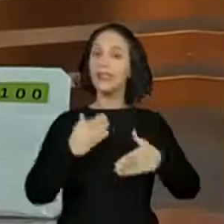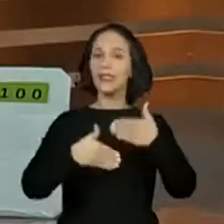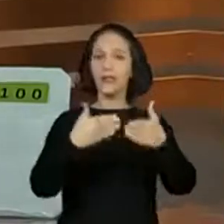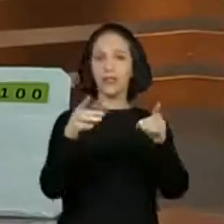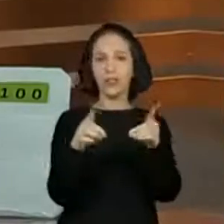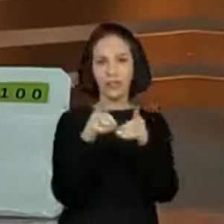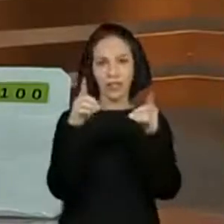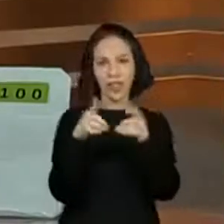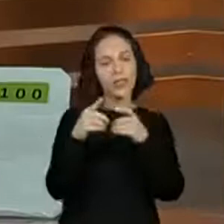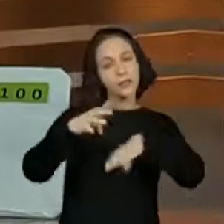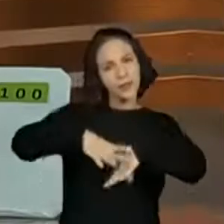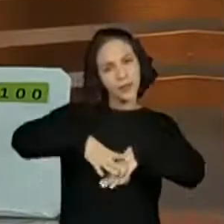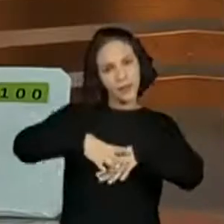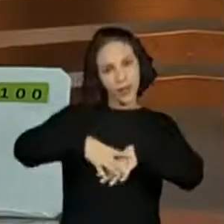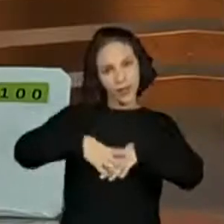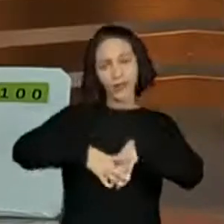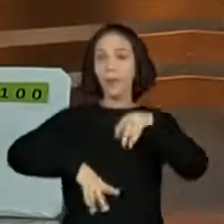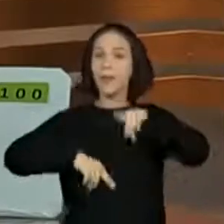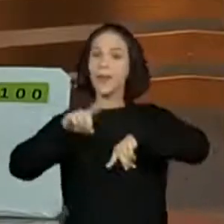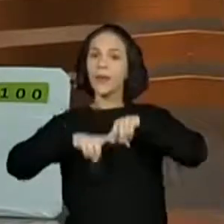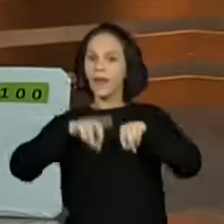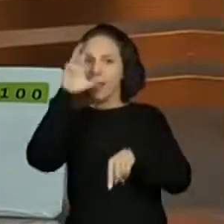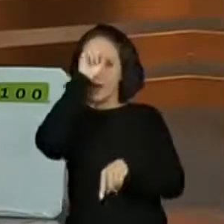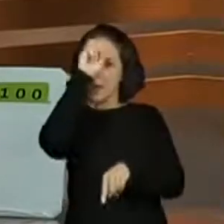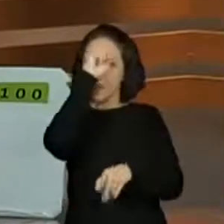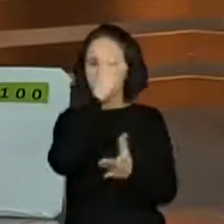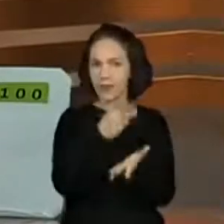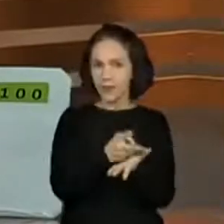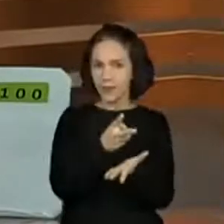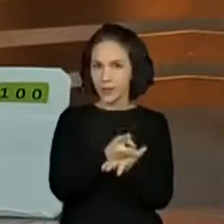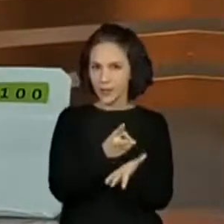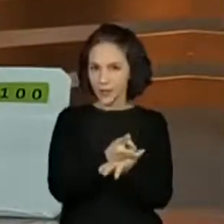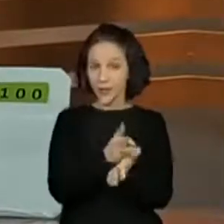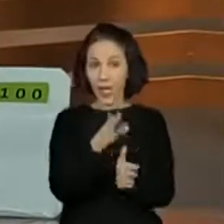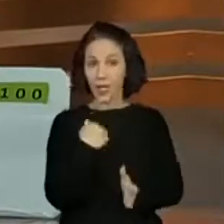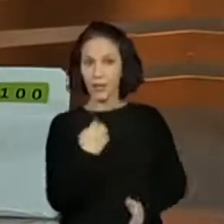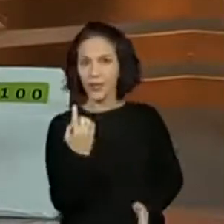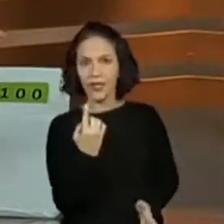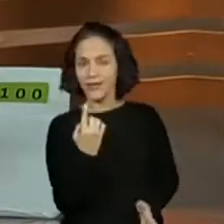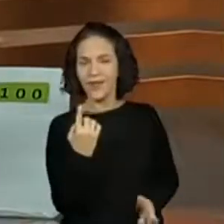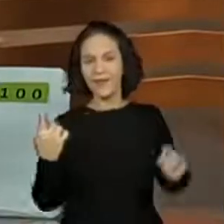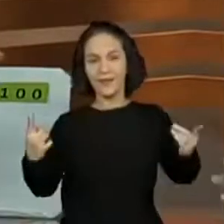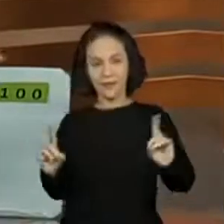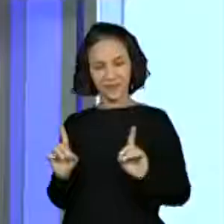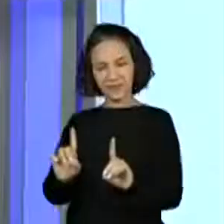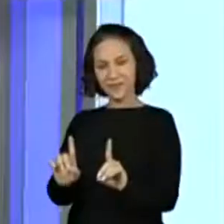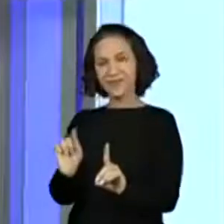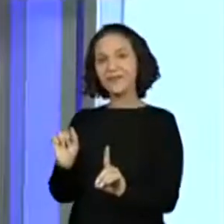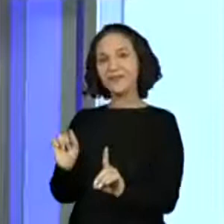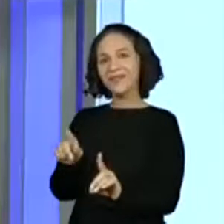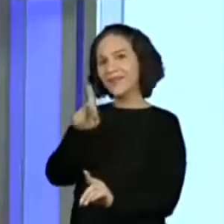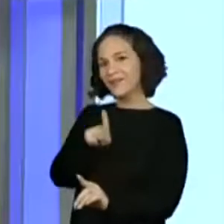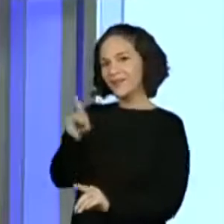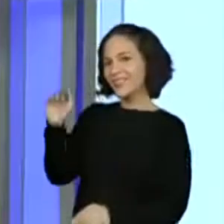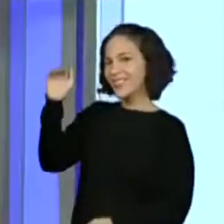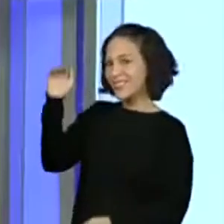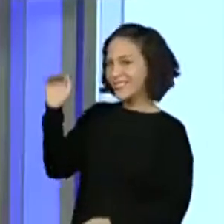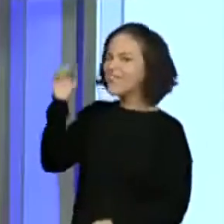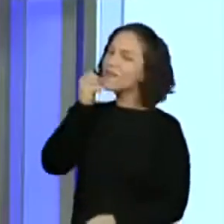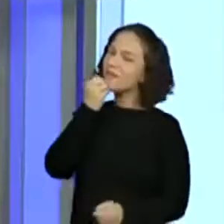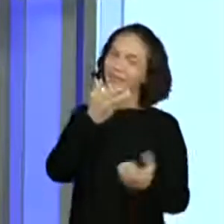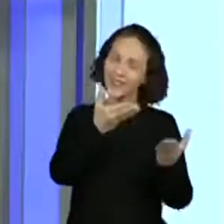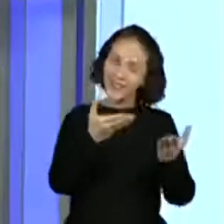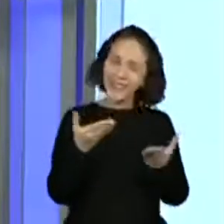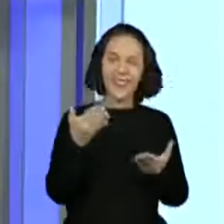de matemática, com o material Aprender Sempre. E olha, eu não estou sozinha. Quem está comigo? Pro Joyce, bem-vinda,